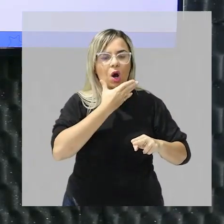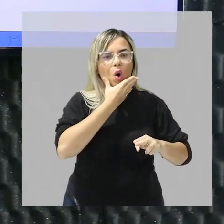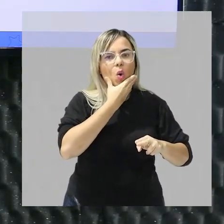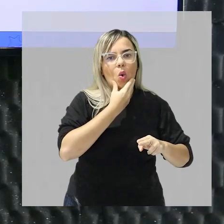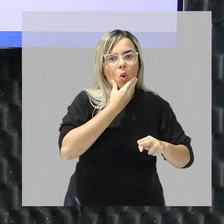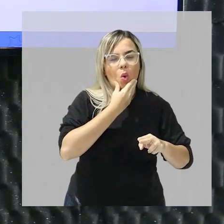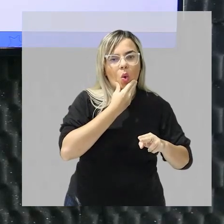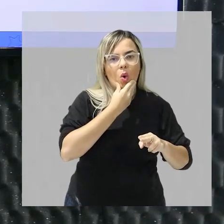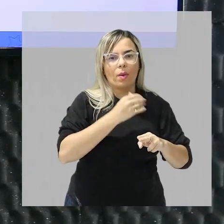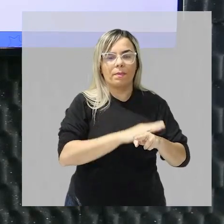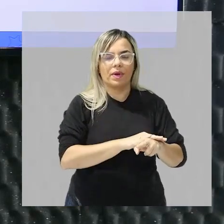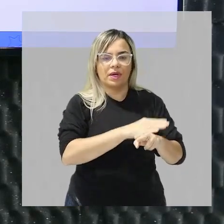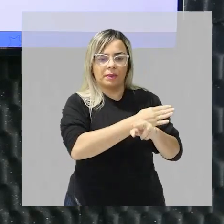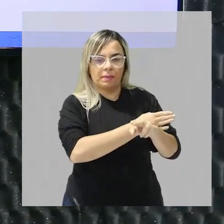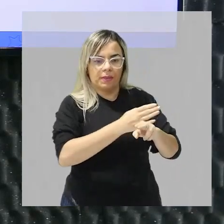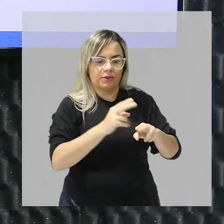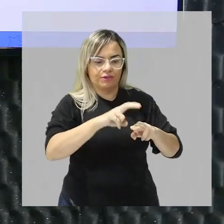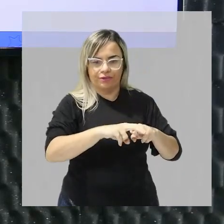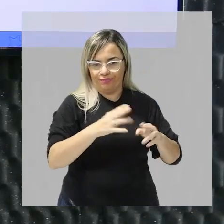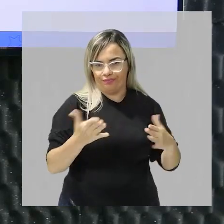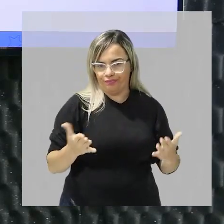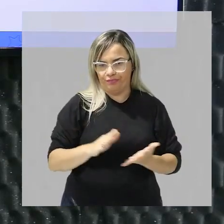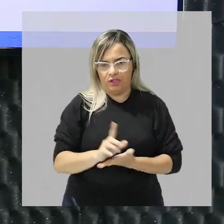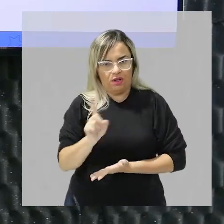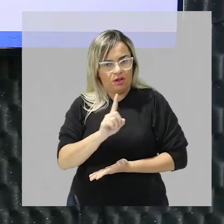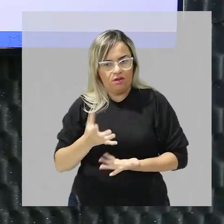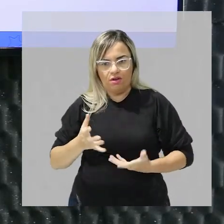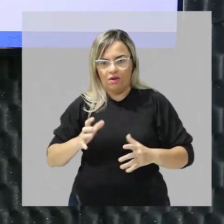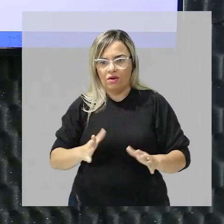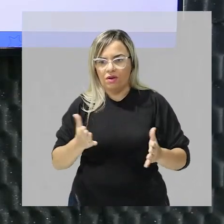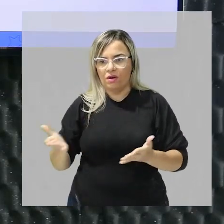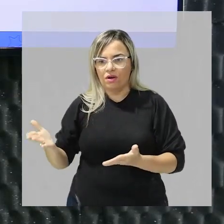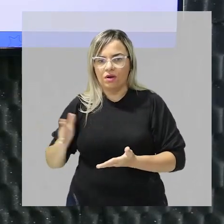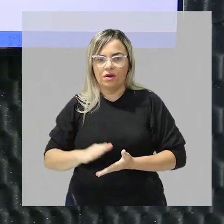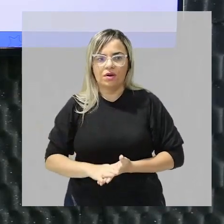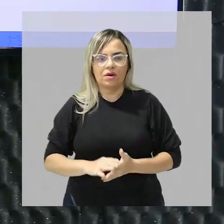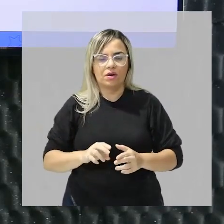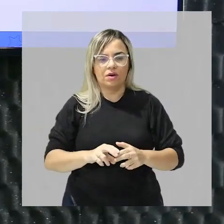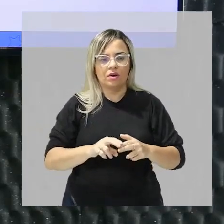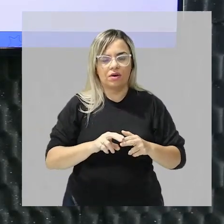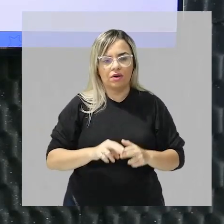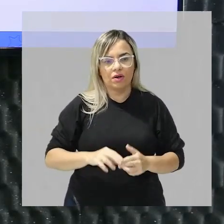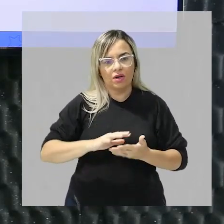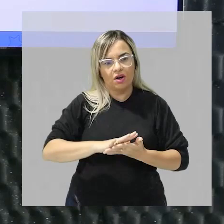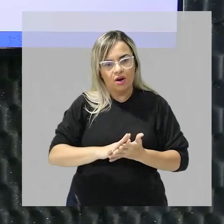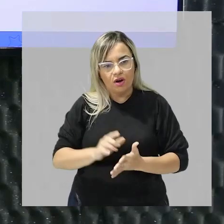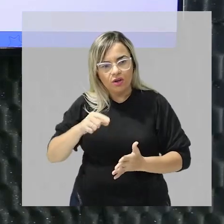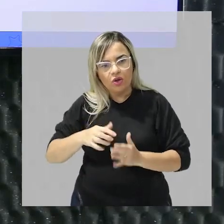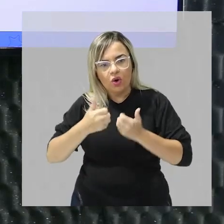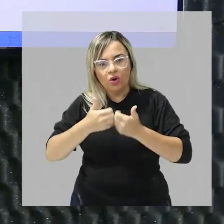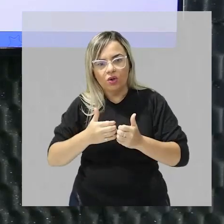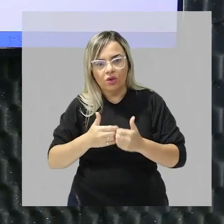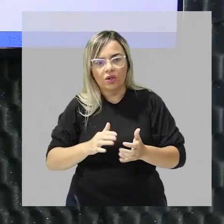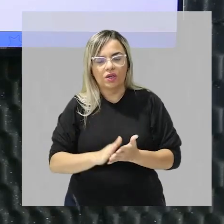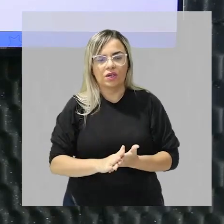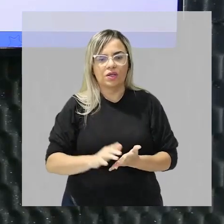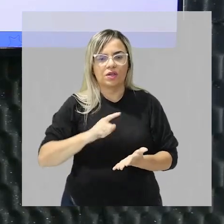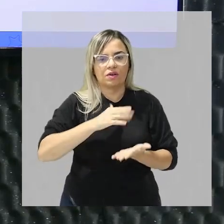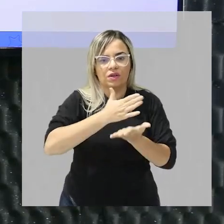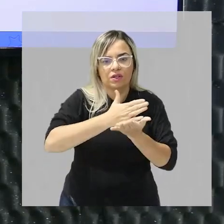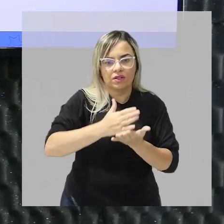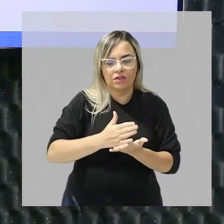aos ônibus teve início em dezembro de 55, quando aconteceu o que foi relatado. A população